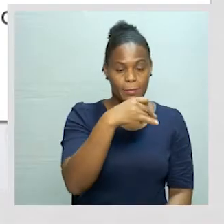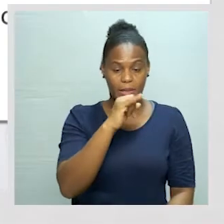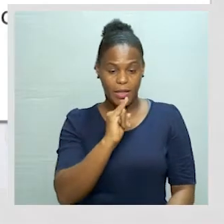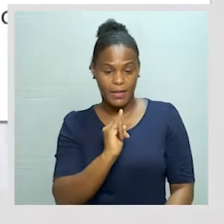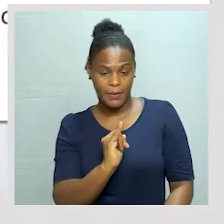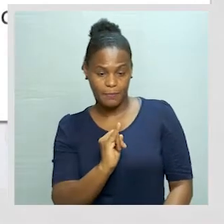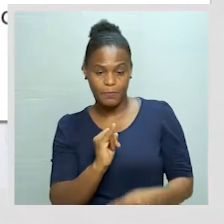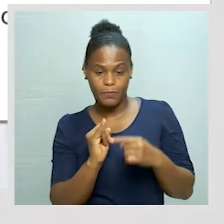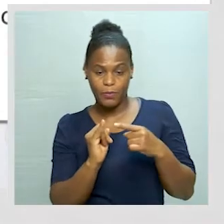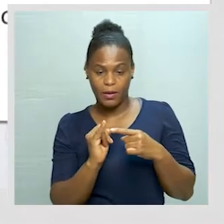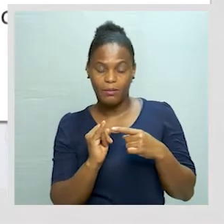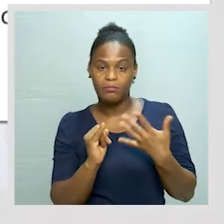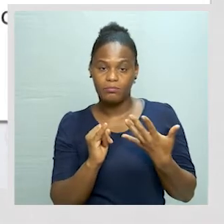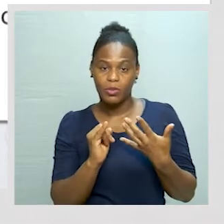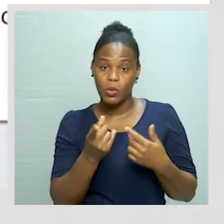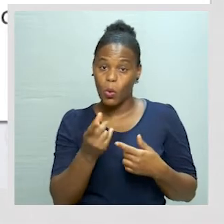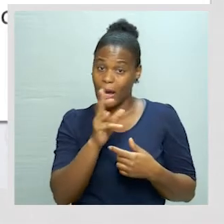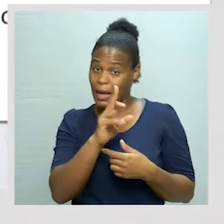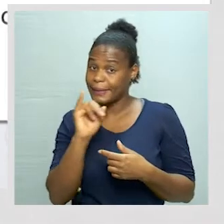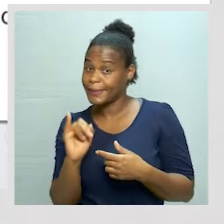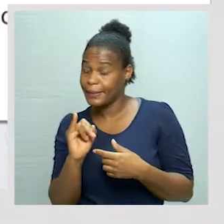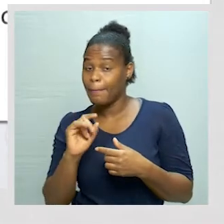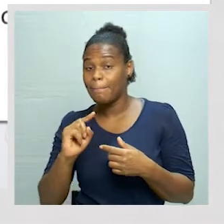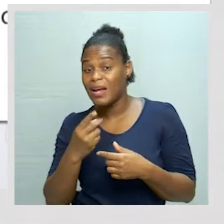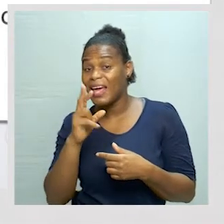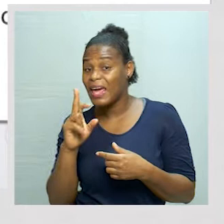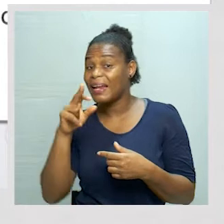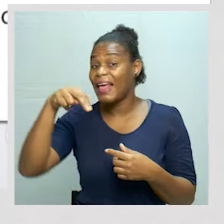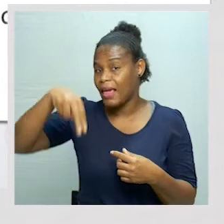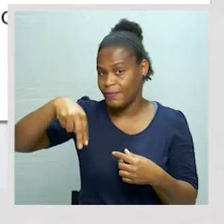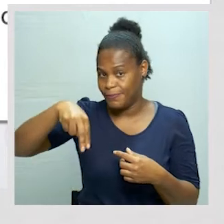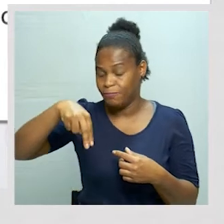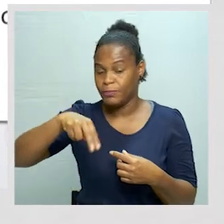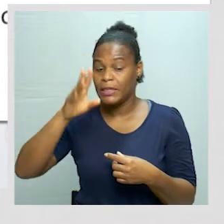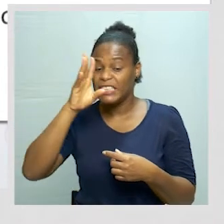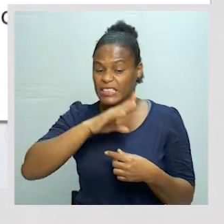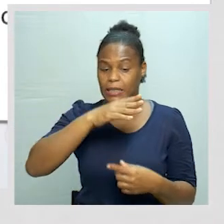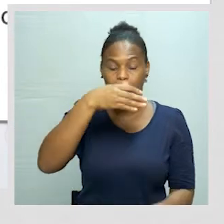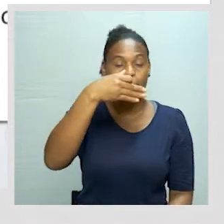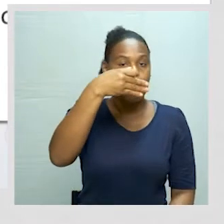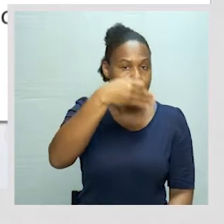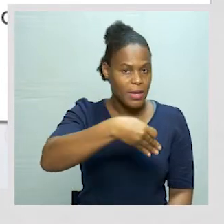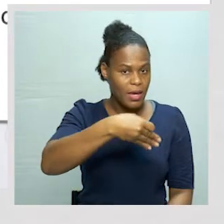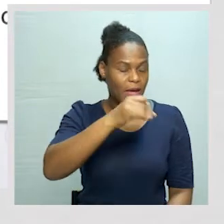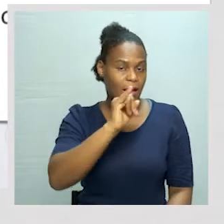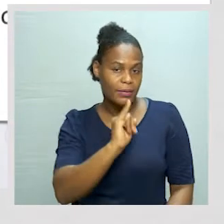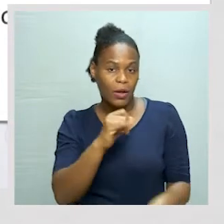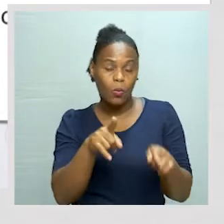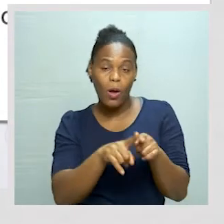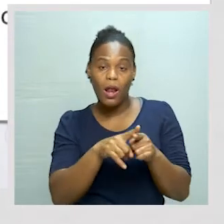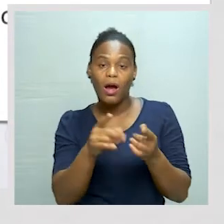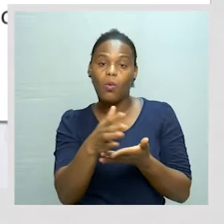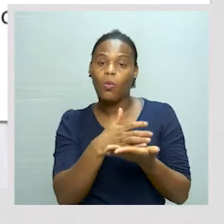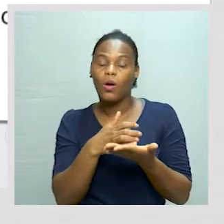interno, o rendimento interno para o rendimento nacional. Se o produto interno é igual ao